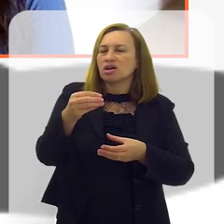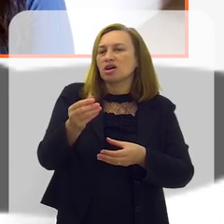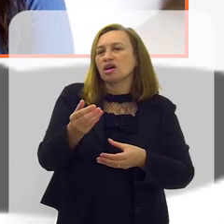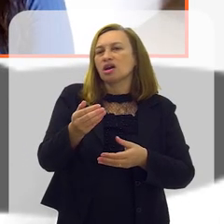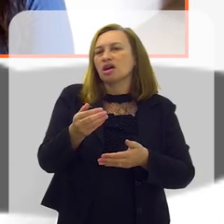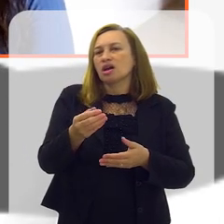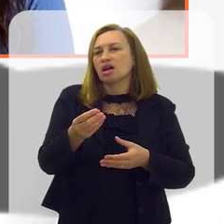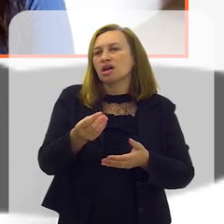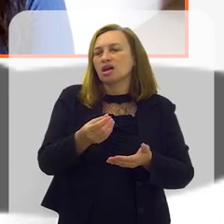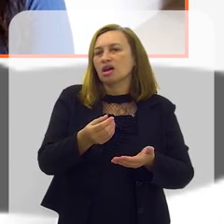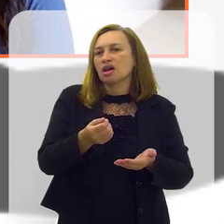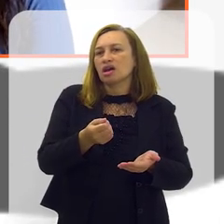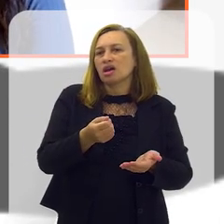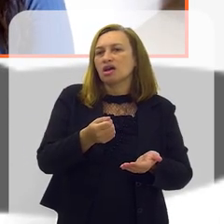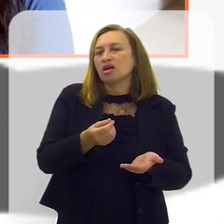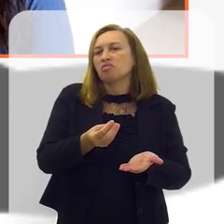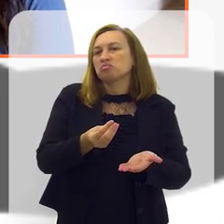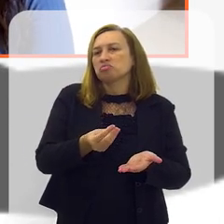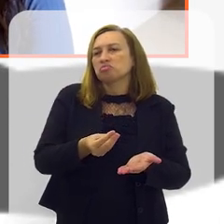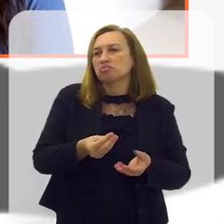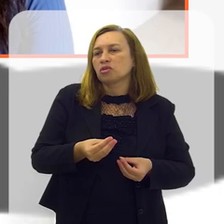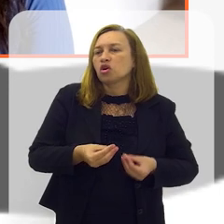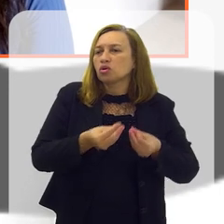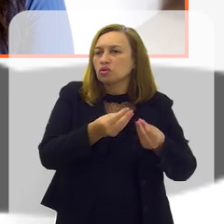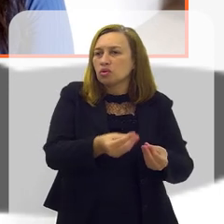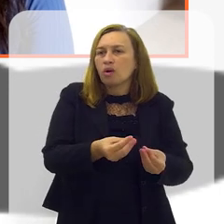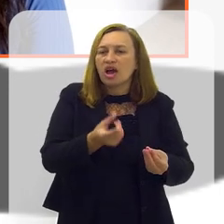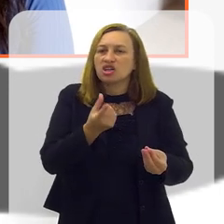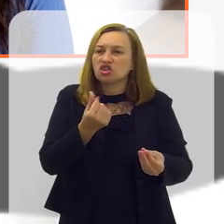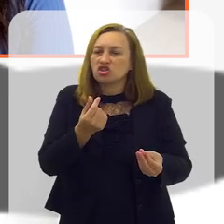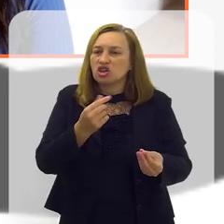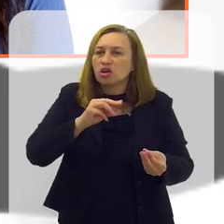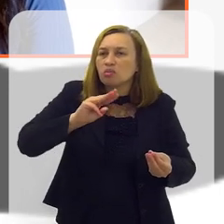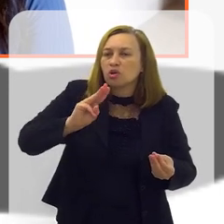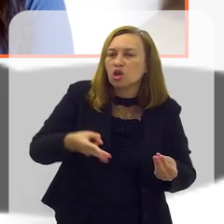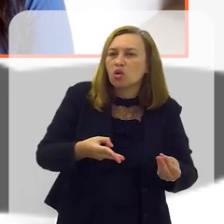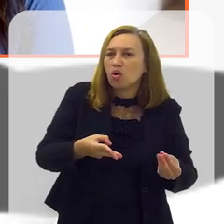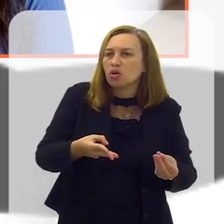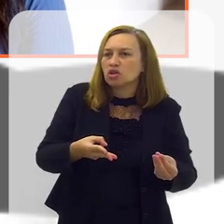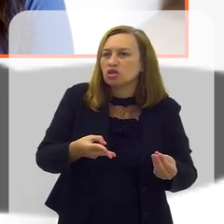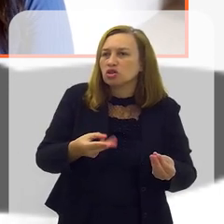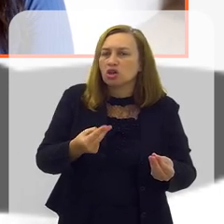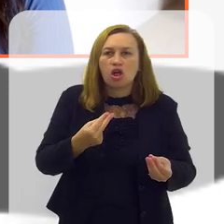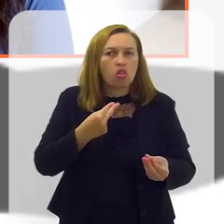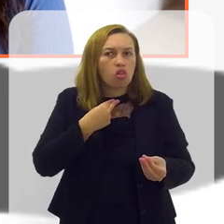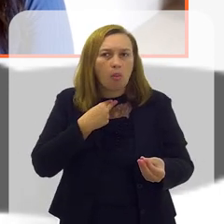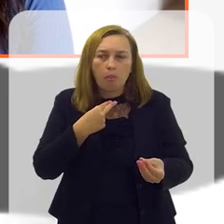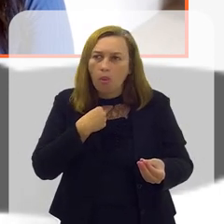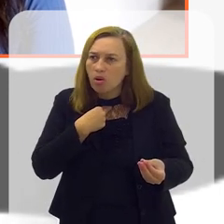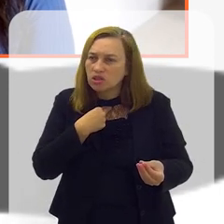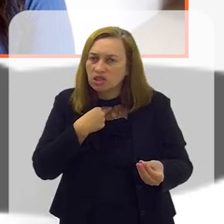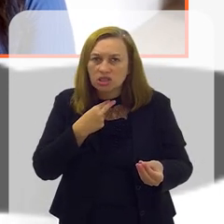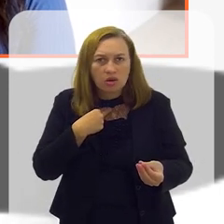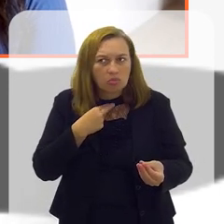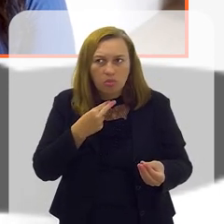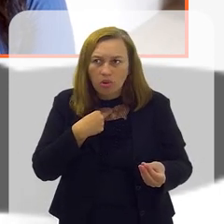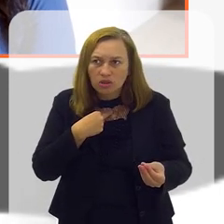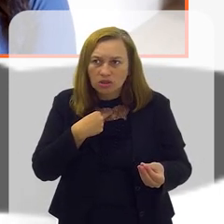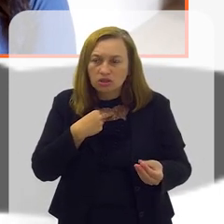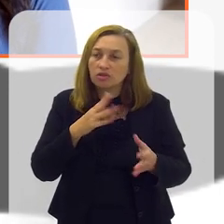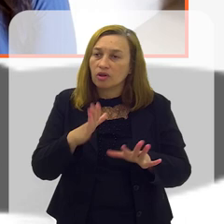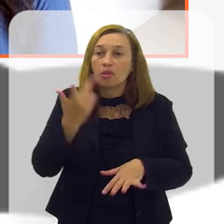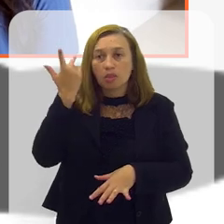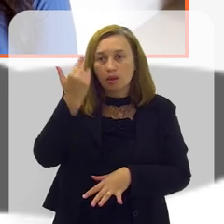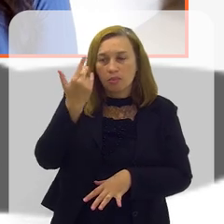milhões na conta porque já foi alcoólico, conseguiu êxito na vida, tá grato. Ele não pode, é isso mesmo que você falou? Não